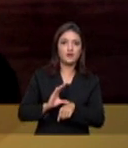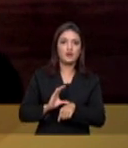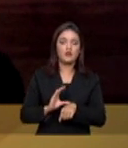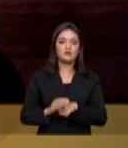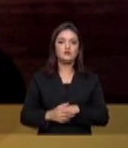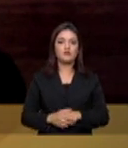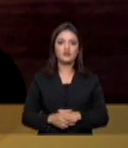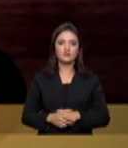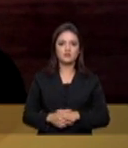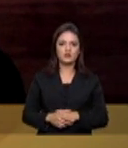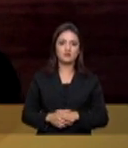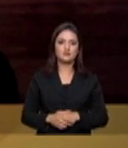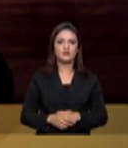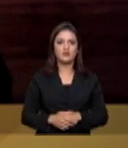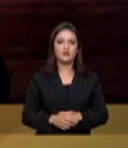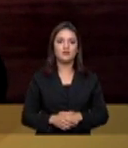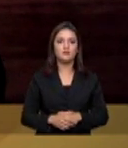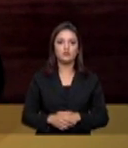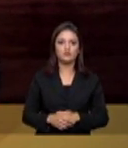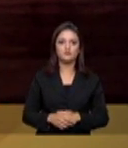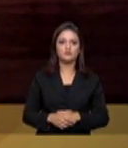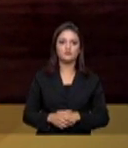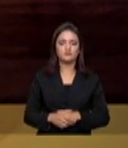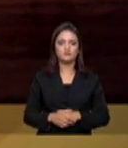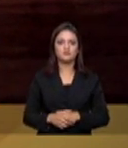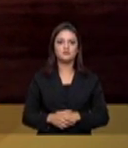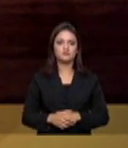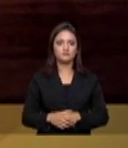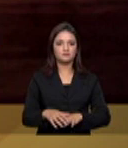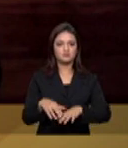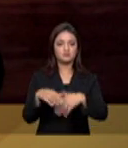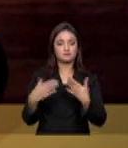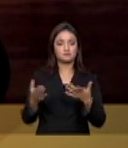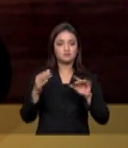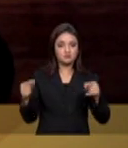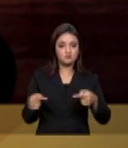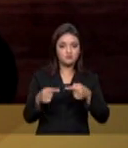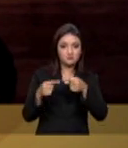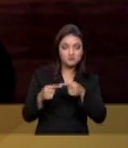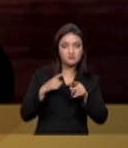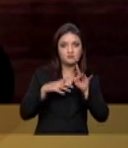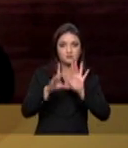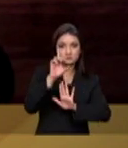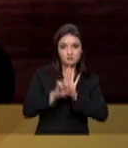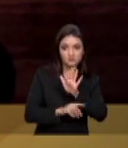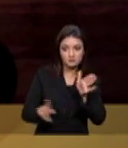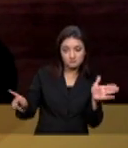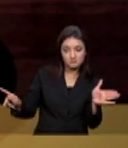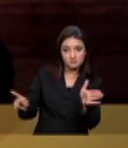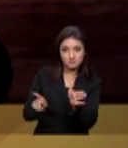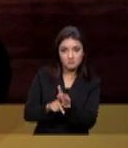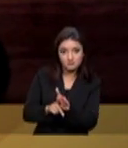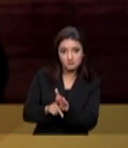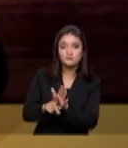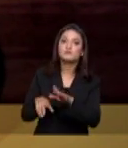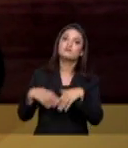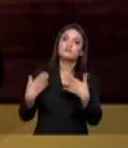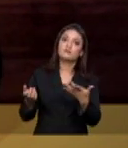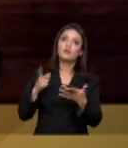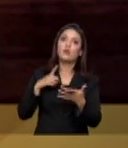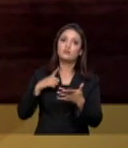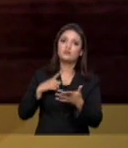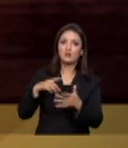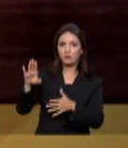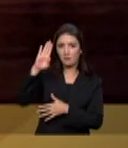que concerne a sua compatibilização com a previsão condicional do direito de propriedade conferindo